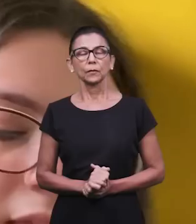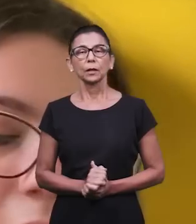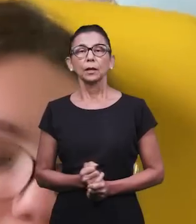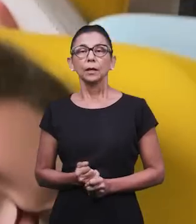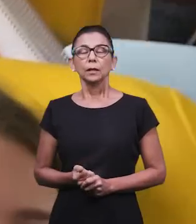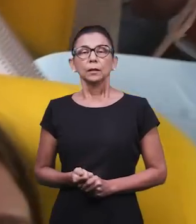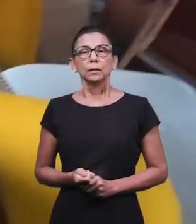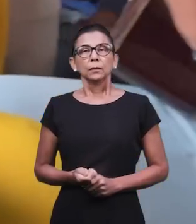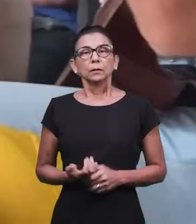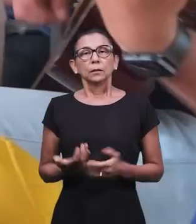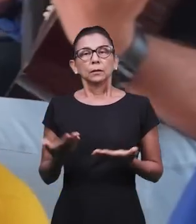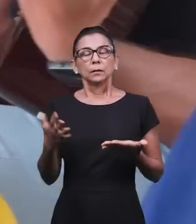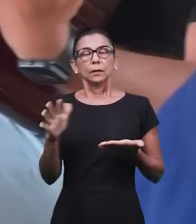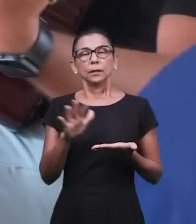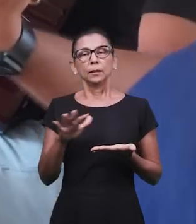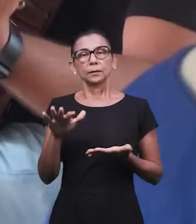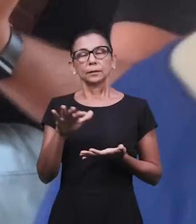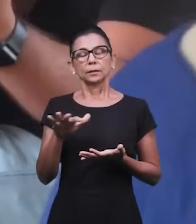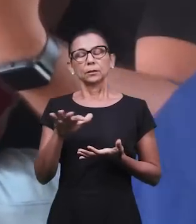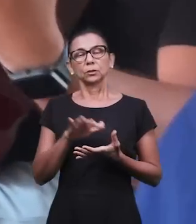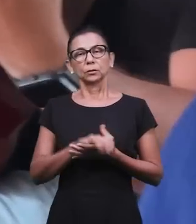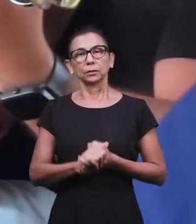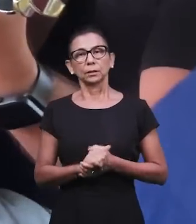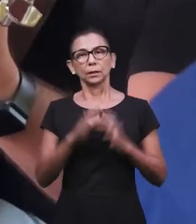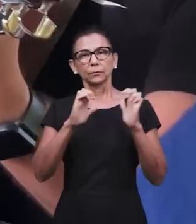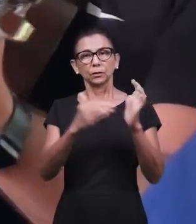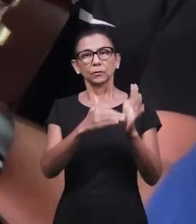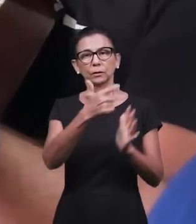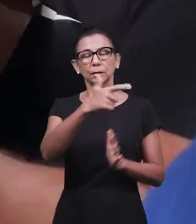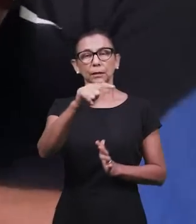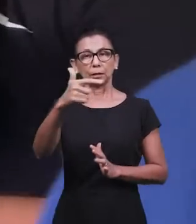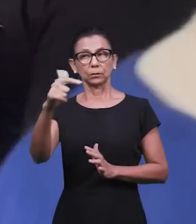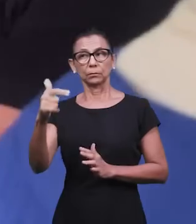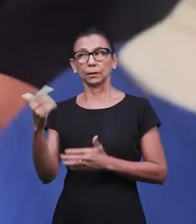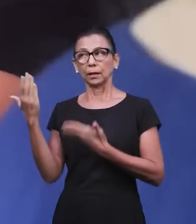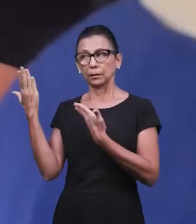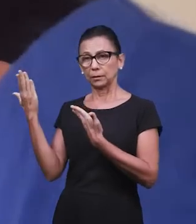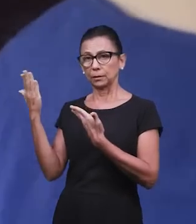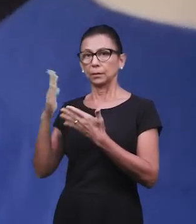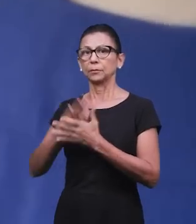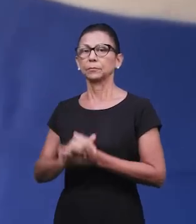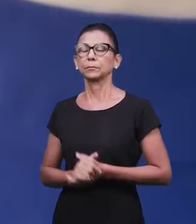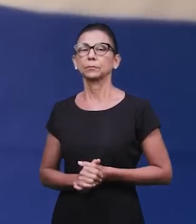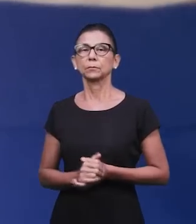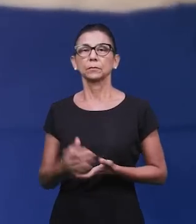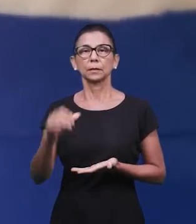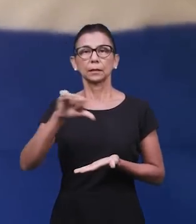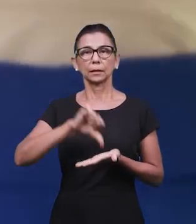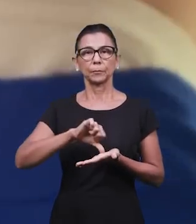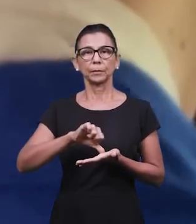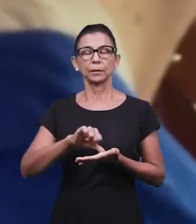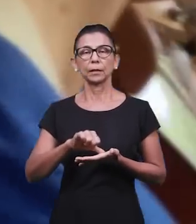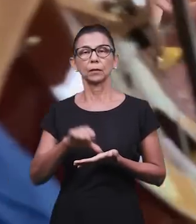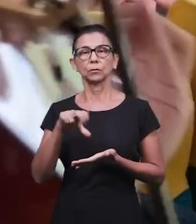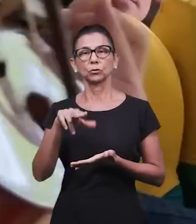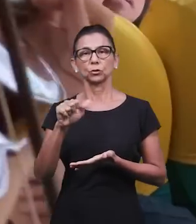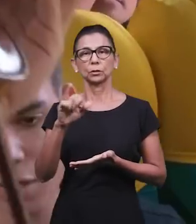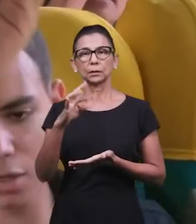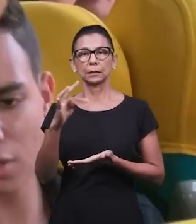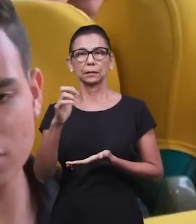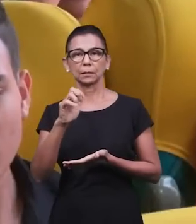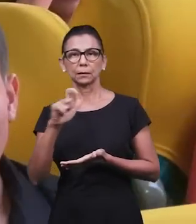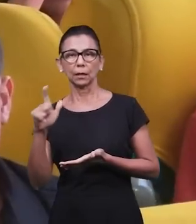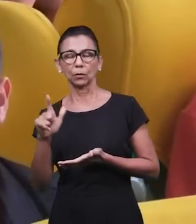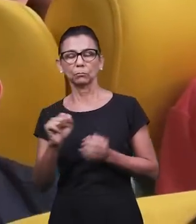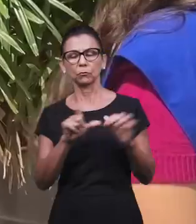trabalho Evangelho Sem Fronteiras tem percorrido várias cidades do estado. Desta vez, os jovens foram da capital, Natal, para a cidade